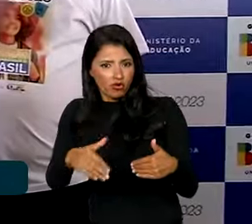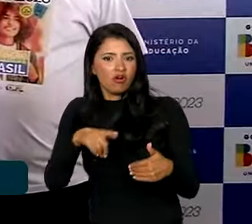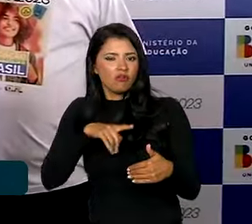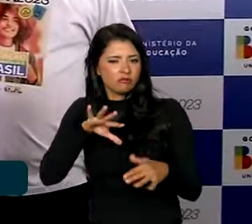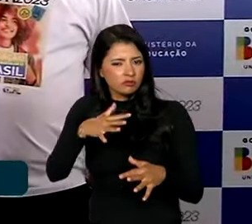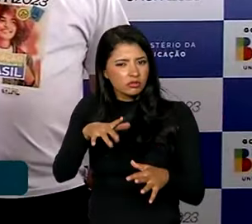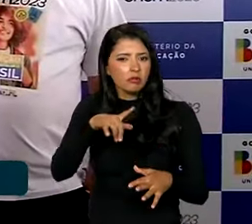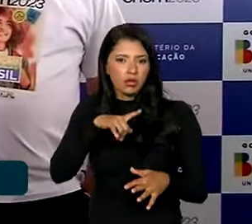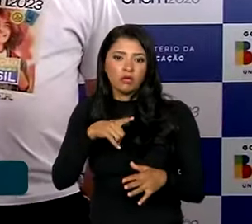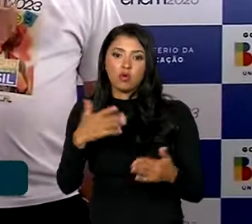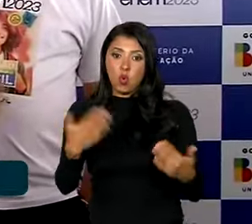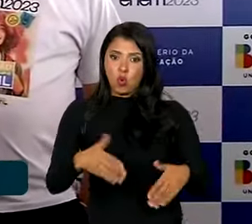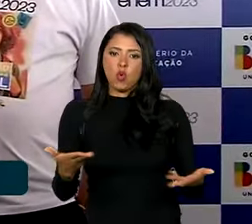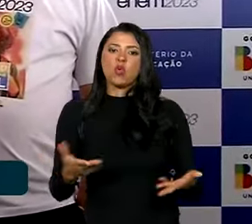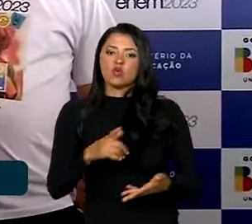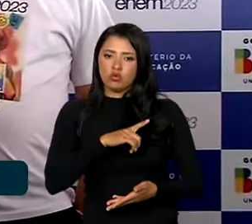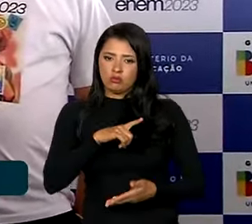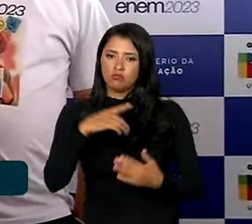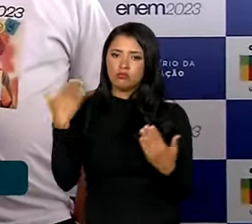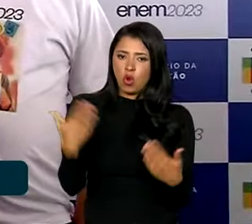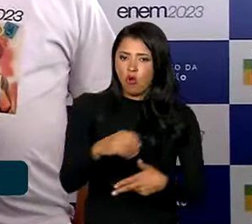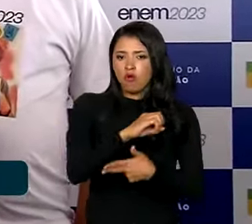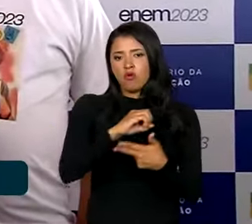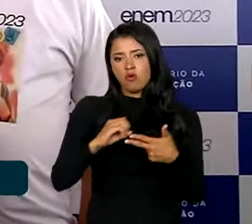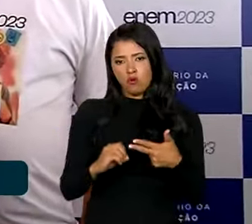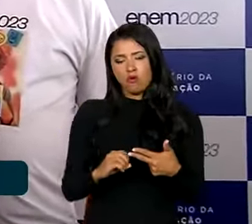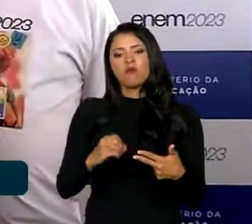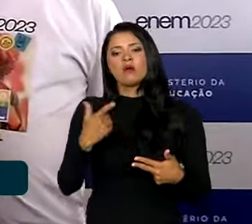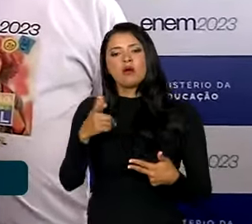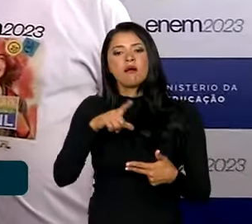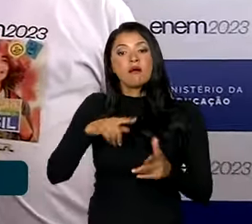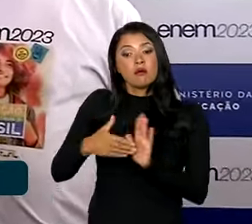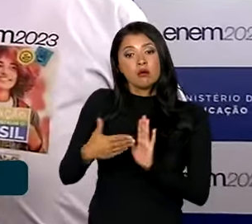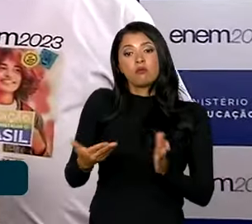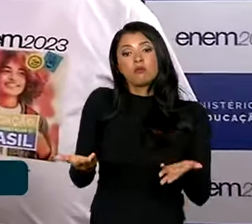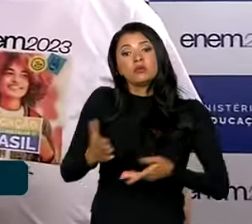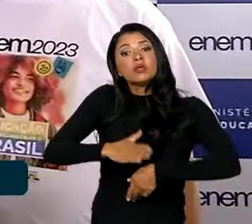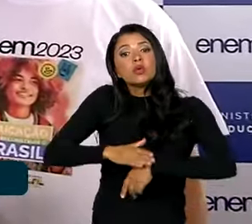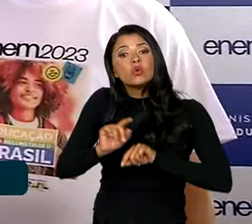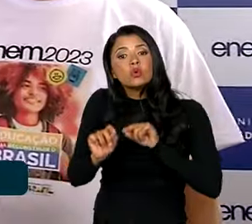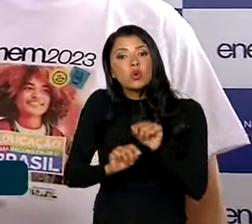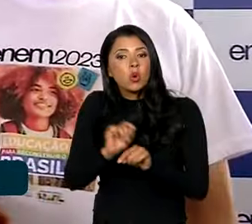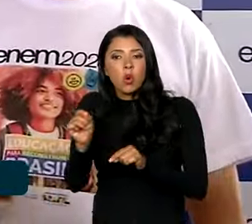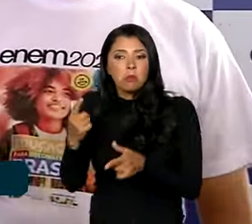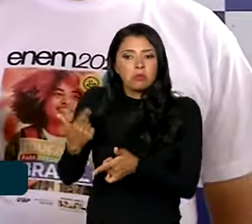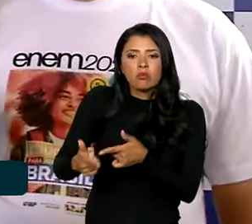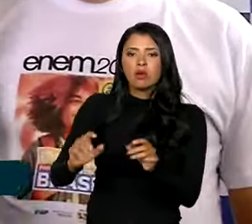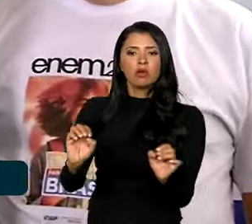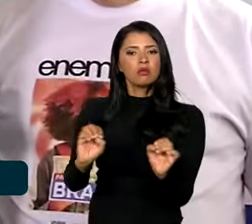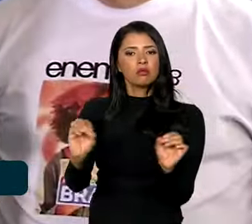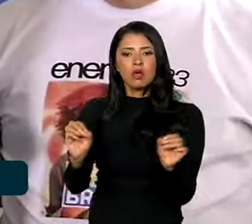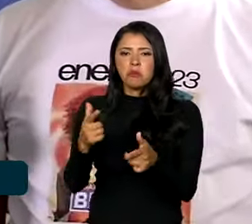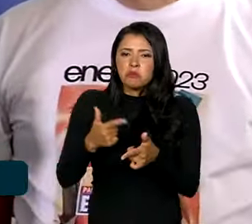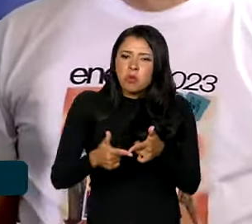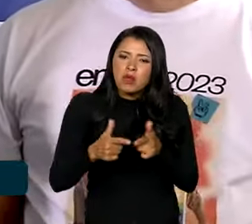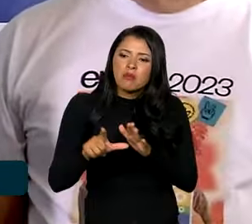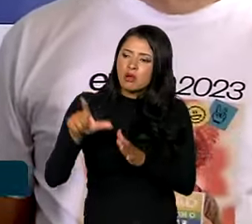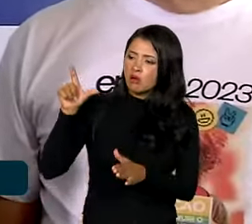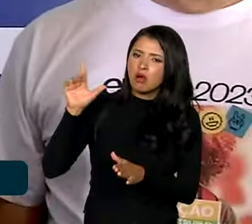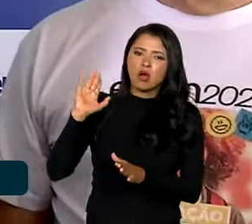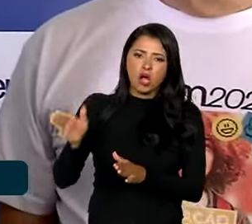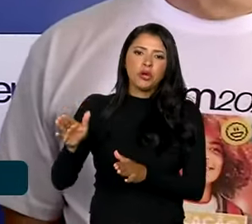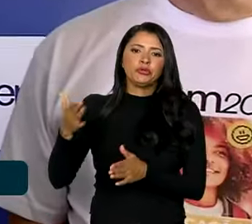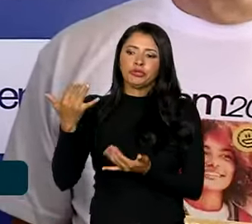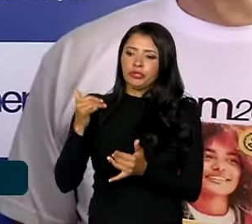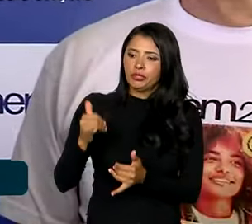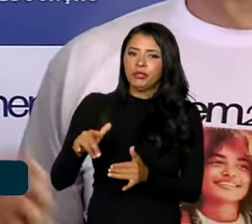provas serão aplicadas hoje Portanto até agora nenhuma intercorrência os problemas que nós tínhamos de falta